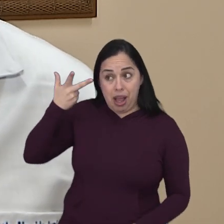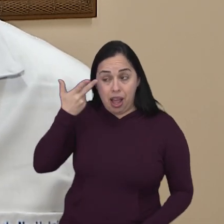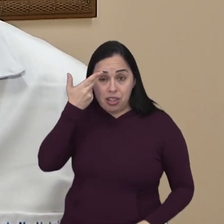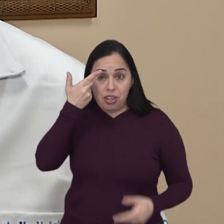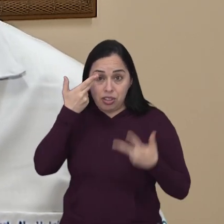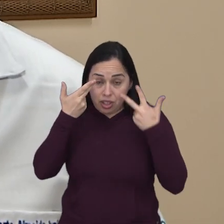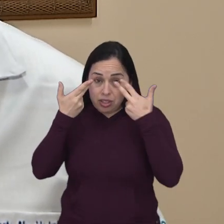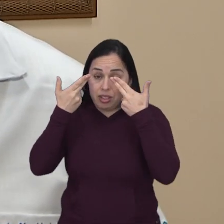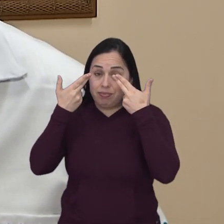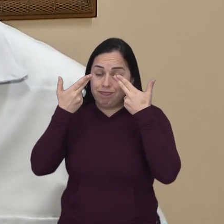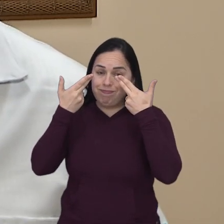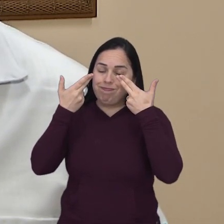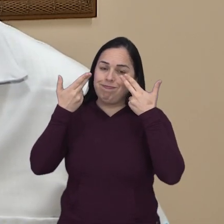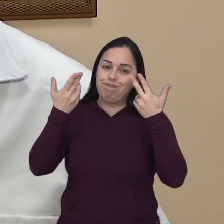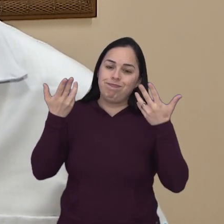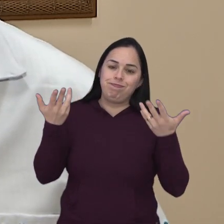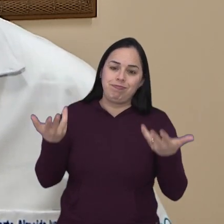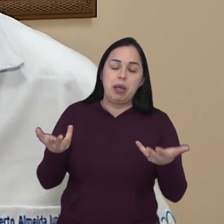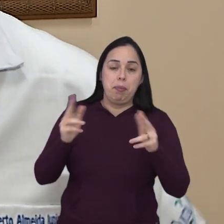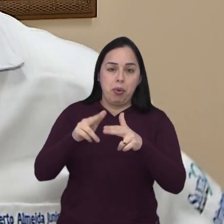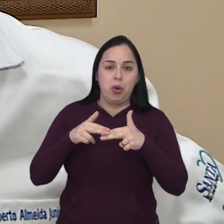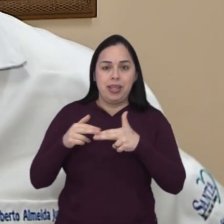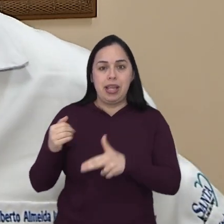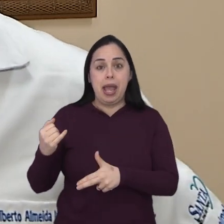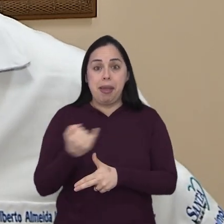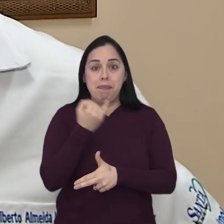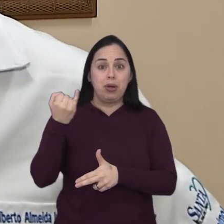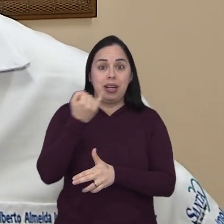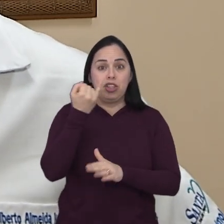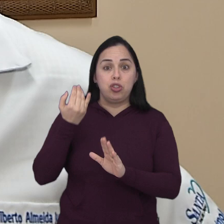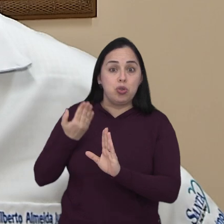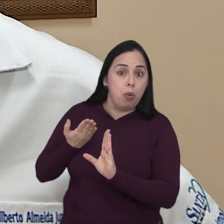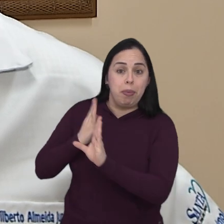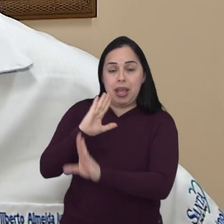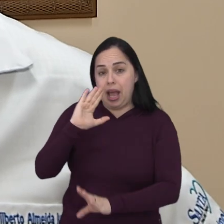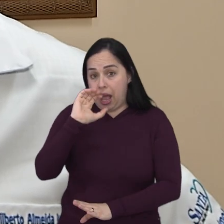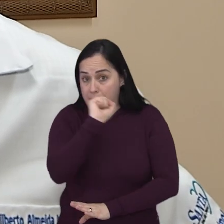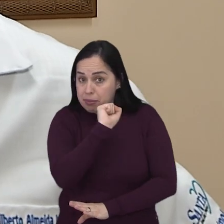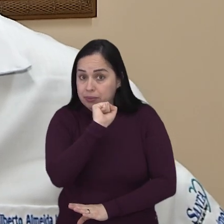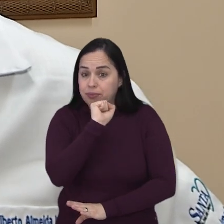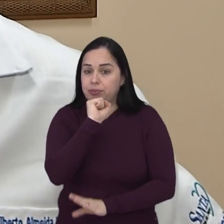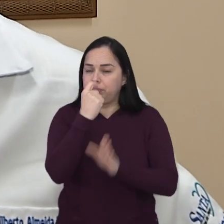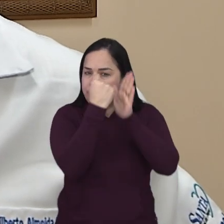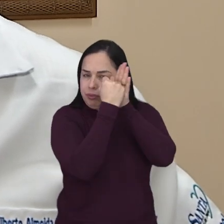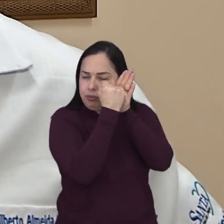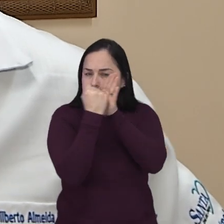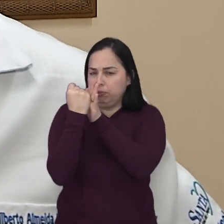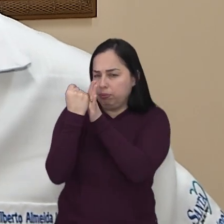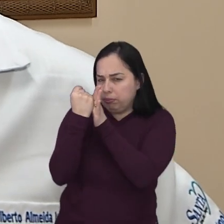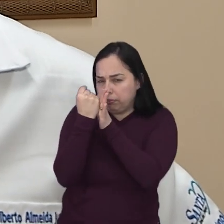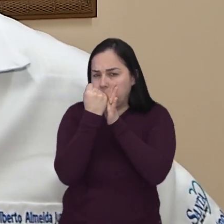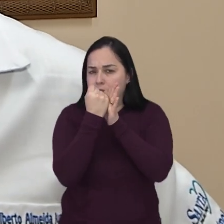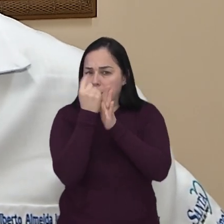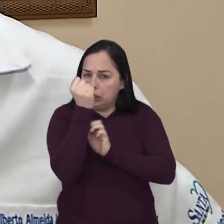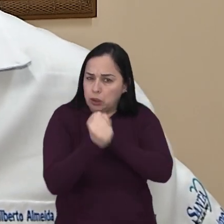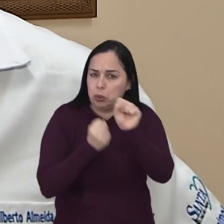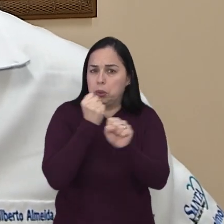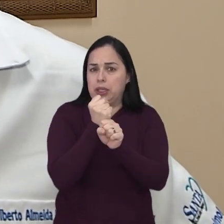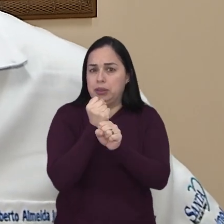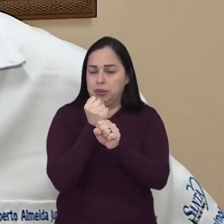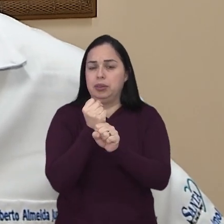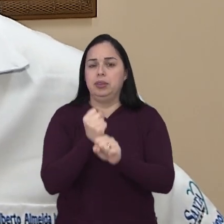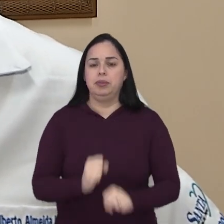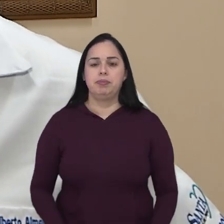mais difícil, chance também de sucesso menor. Então, a importância se dá principalmente por esse motivo de fazer o